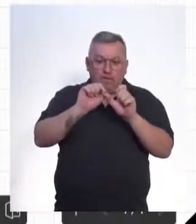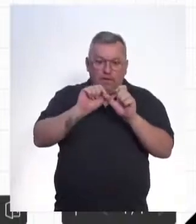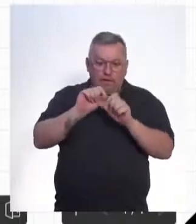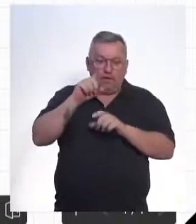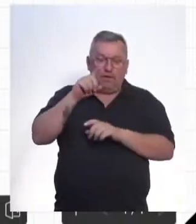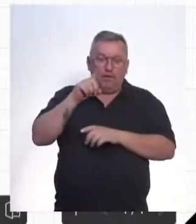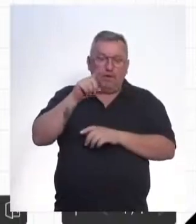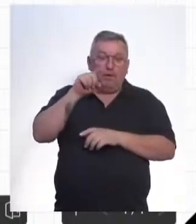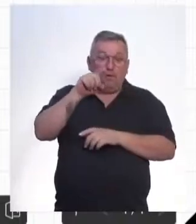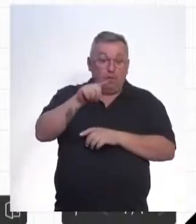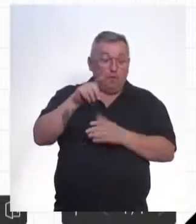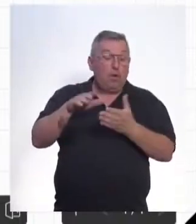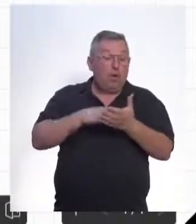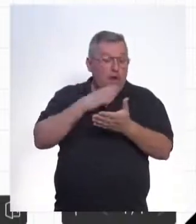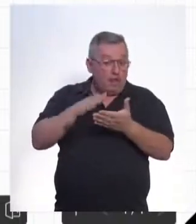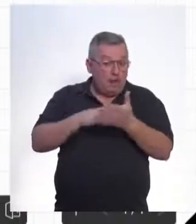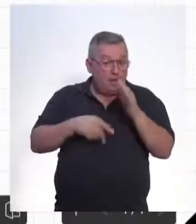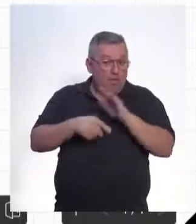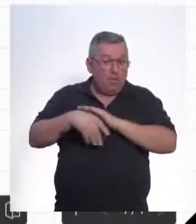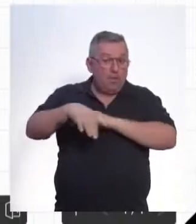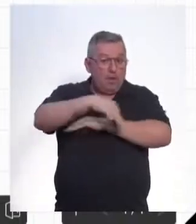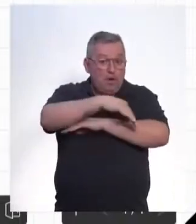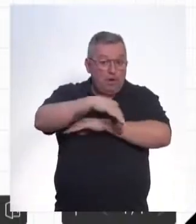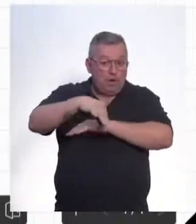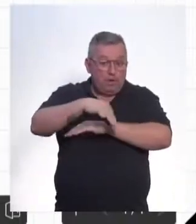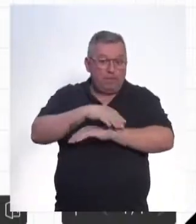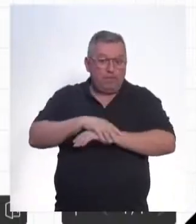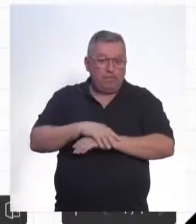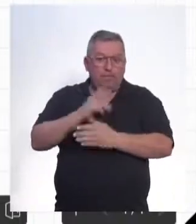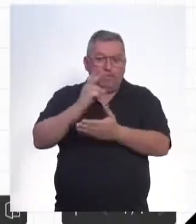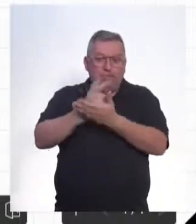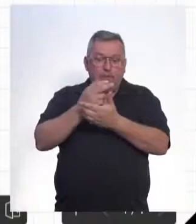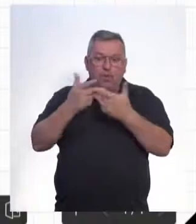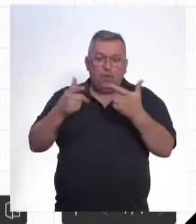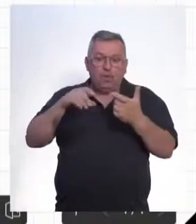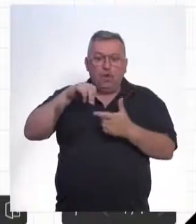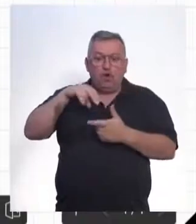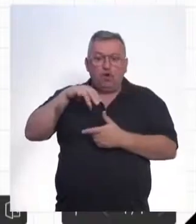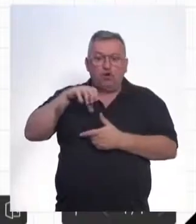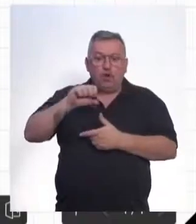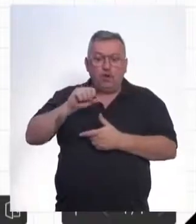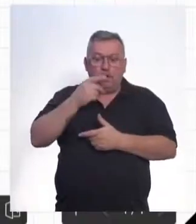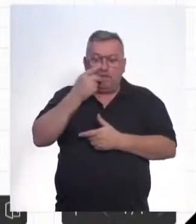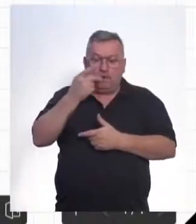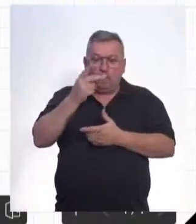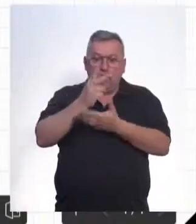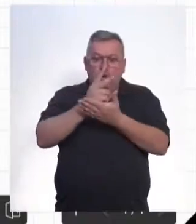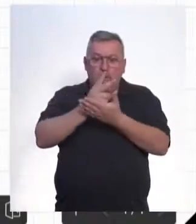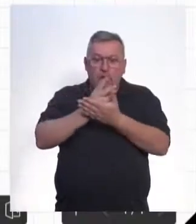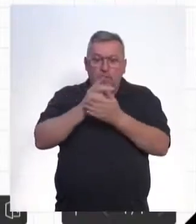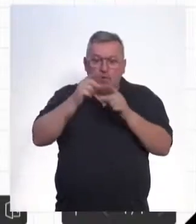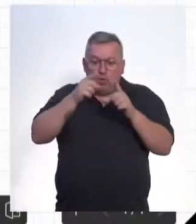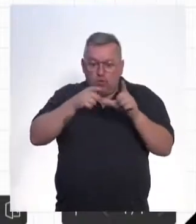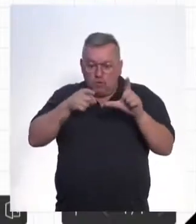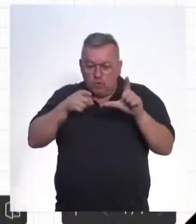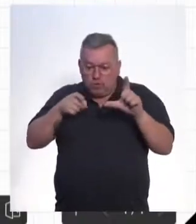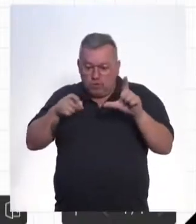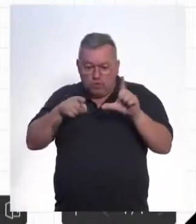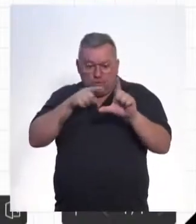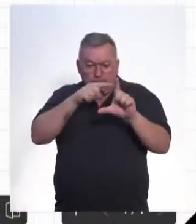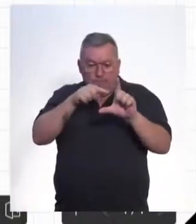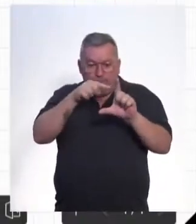ou farão no caderno com a régua. Mesma coisa, como o Jonas disse, o que eu faço, a mesma medida para um lado